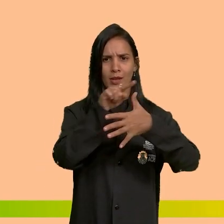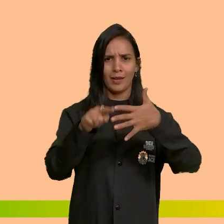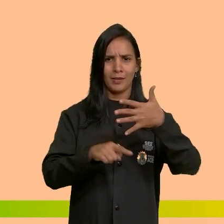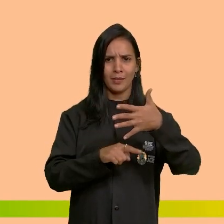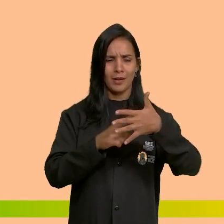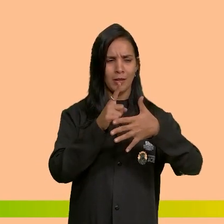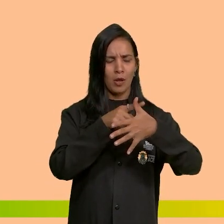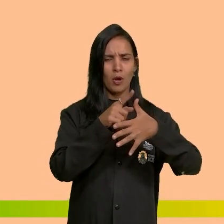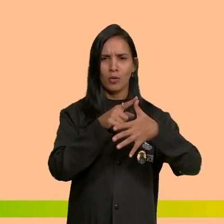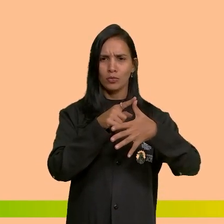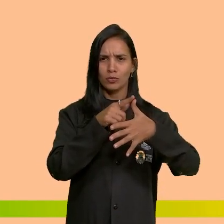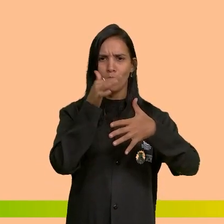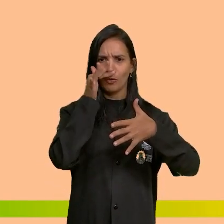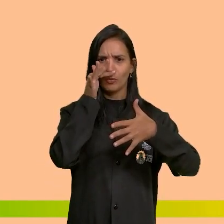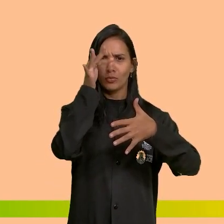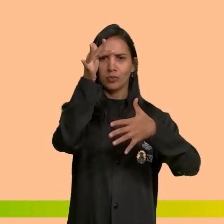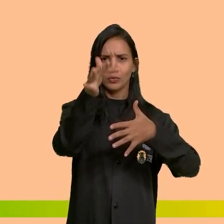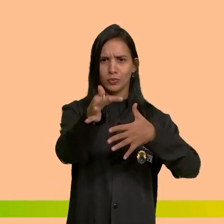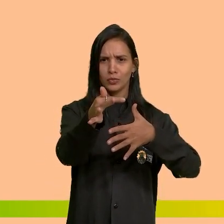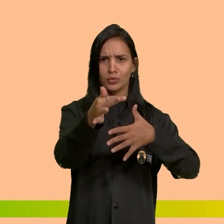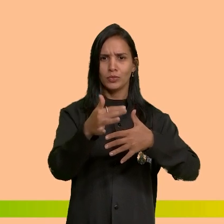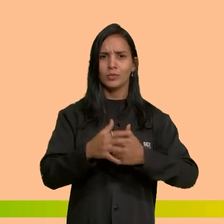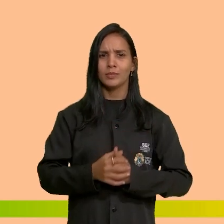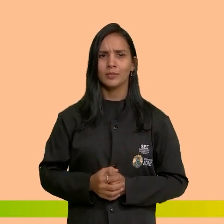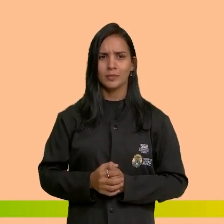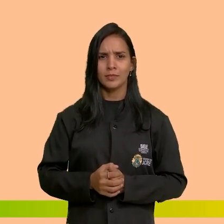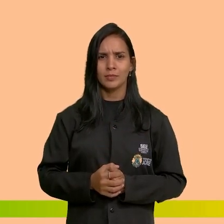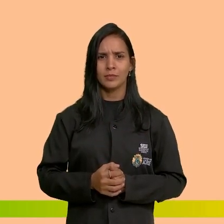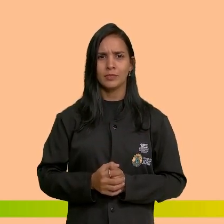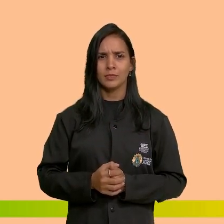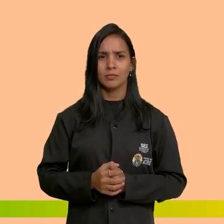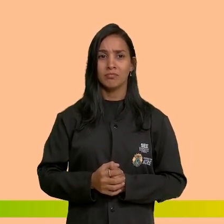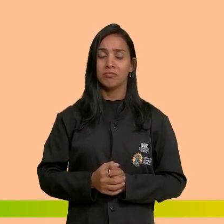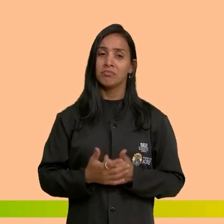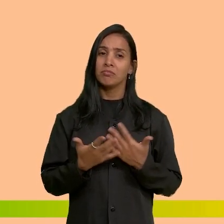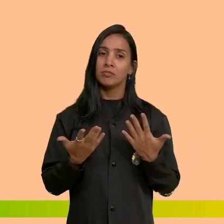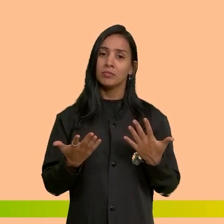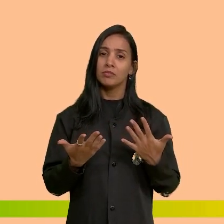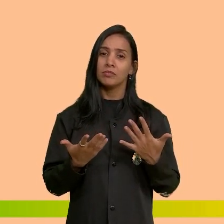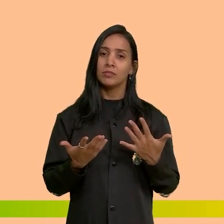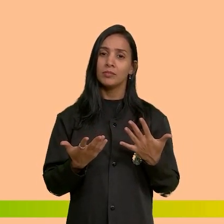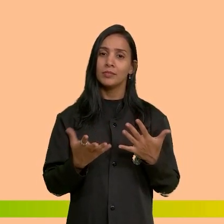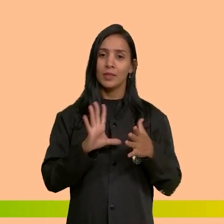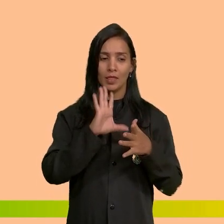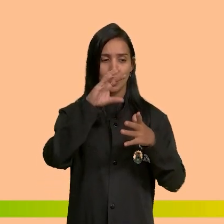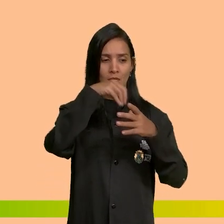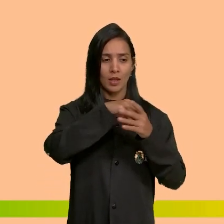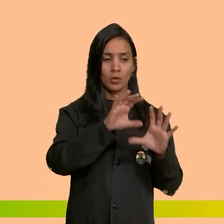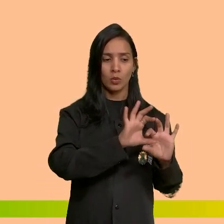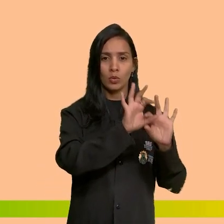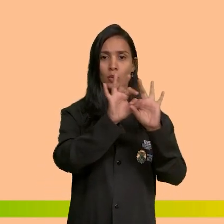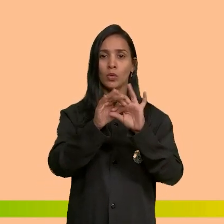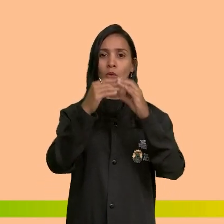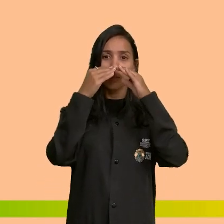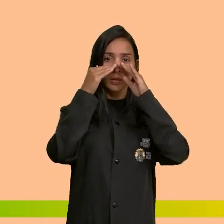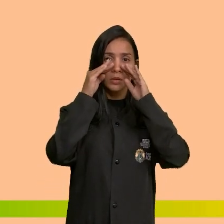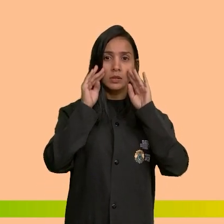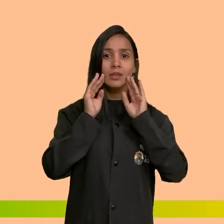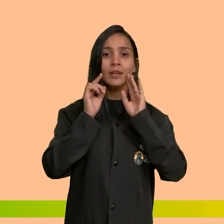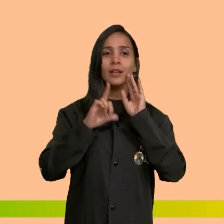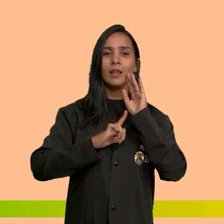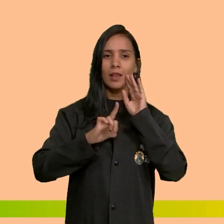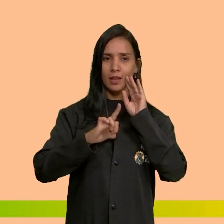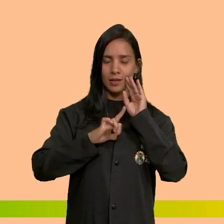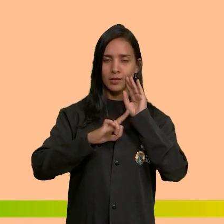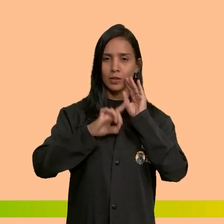Então, como a gente bem viu, aqui na tragédia existe esse destino como um tema